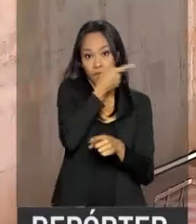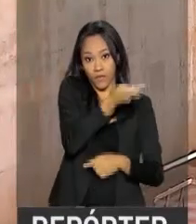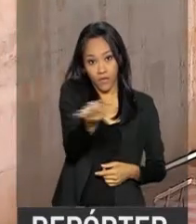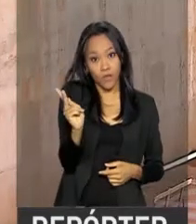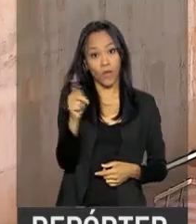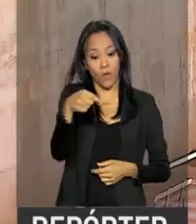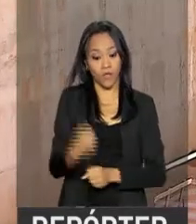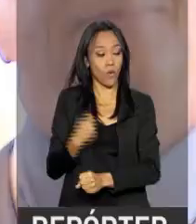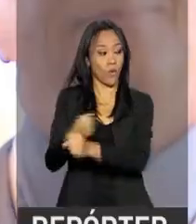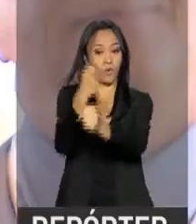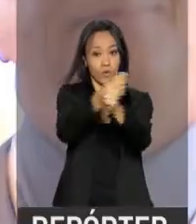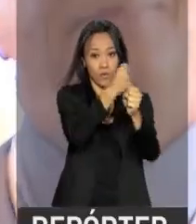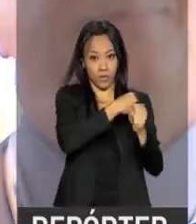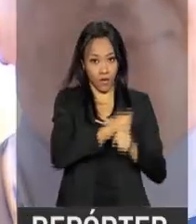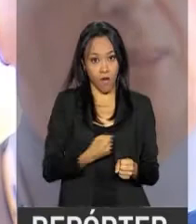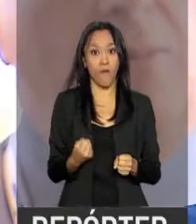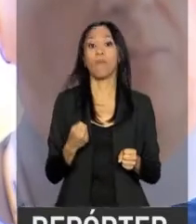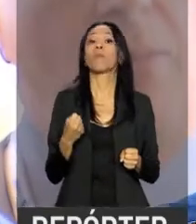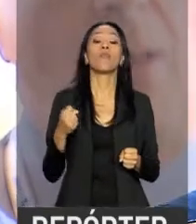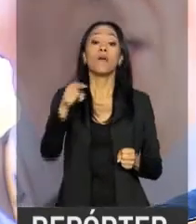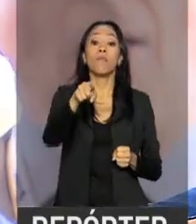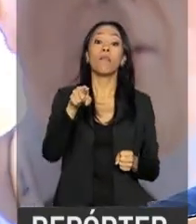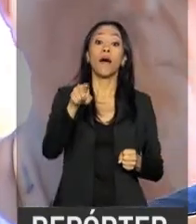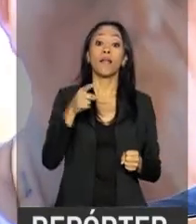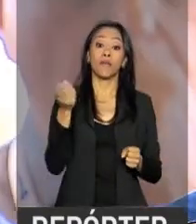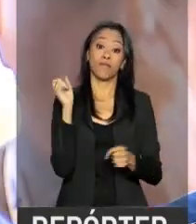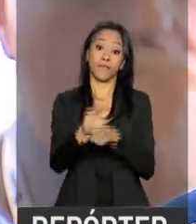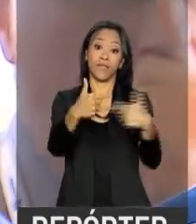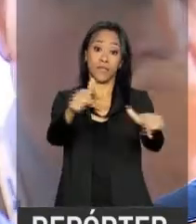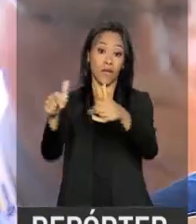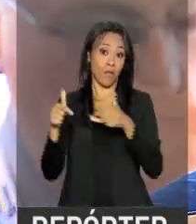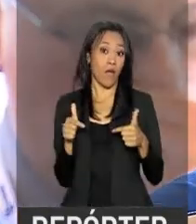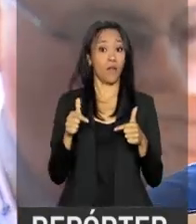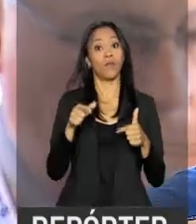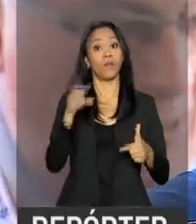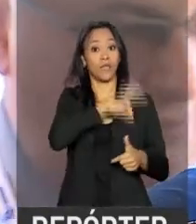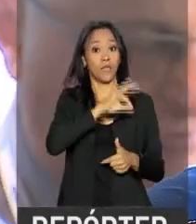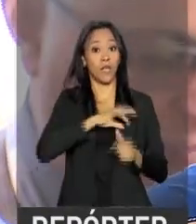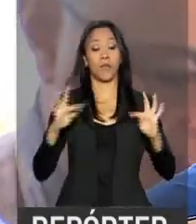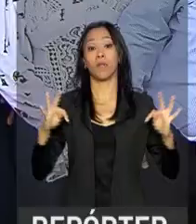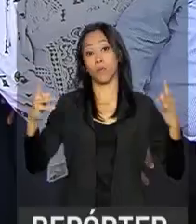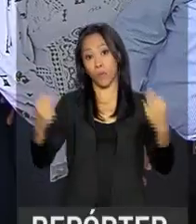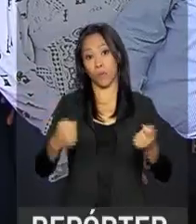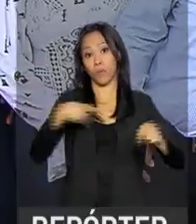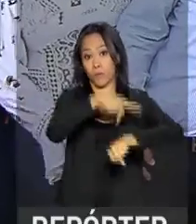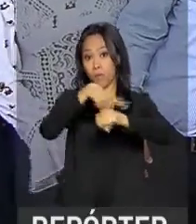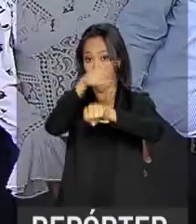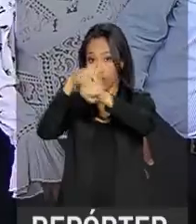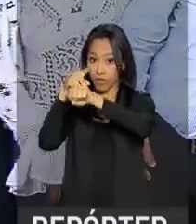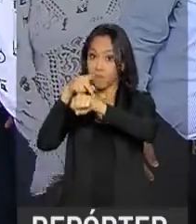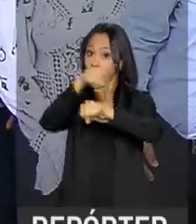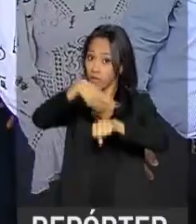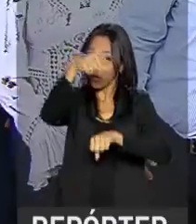da retomada de projetos como esses para a geração de emprego e renda em todo o país falou também da importância do